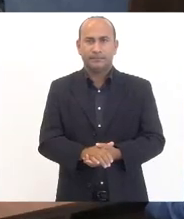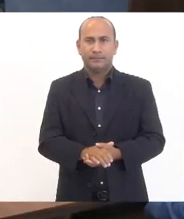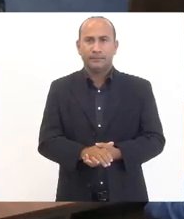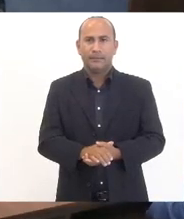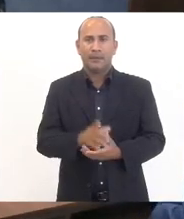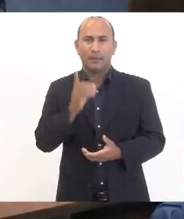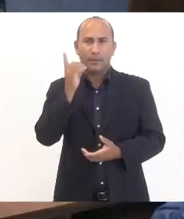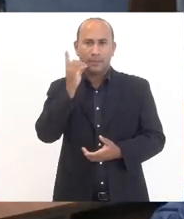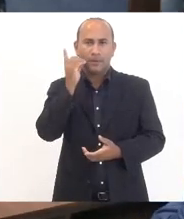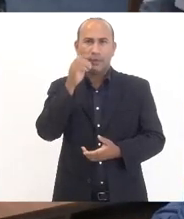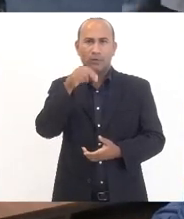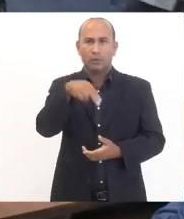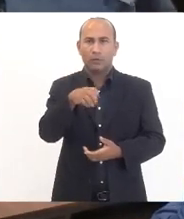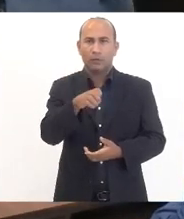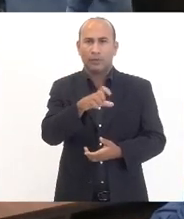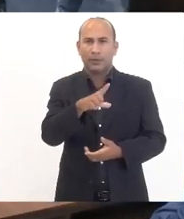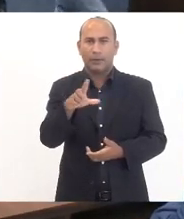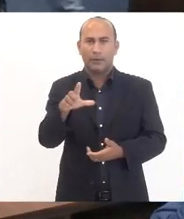Deputado Noel de Carvalho.